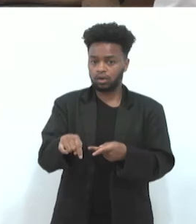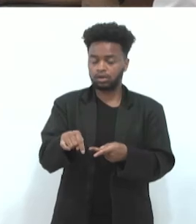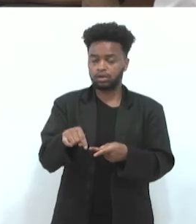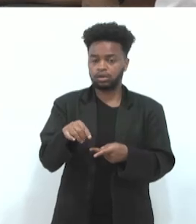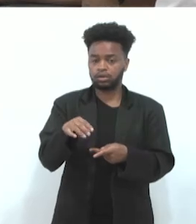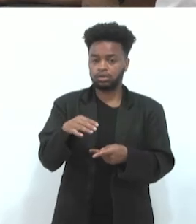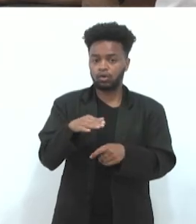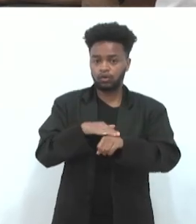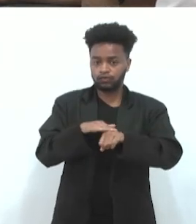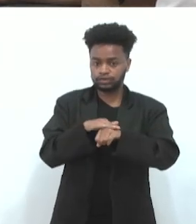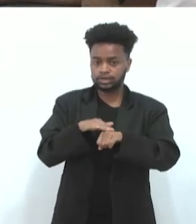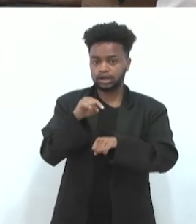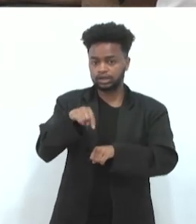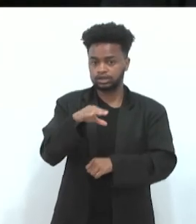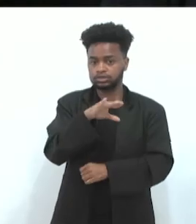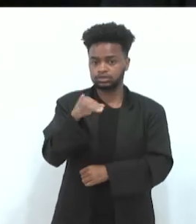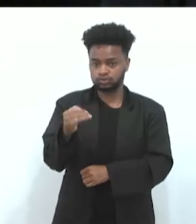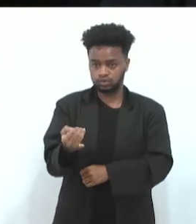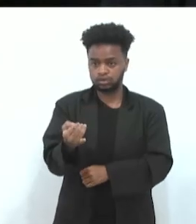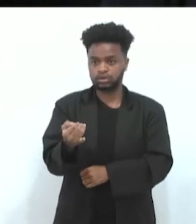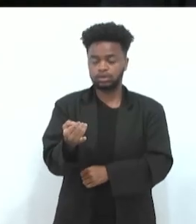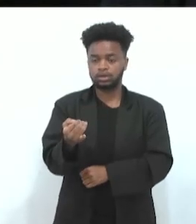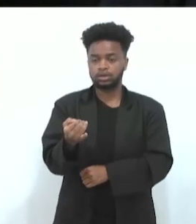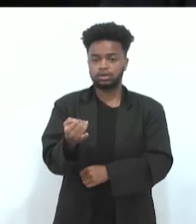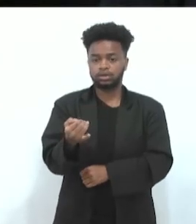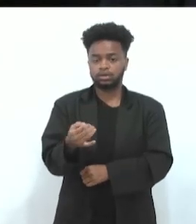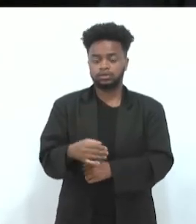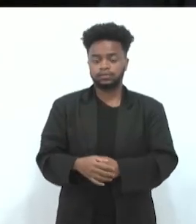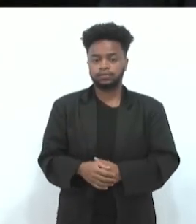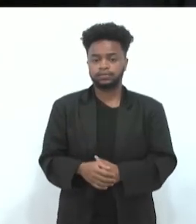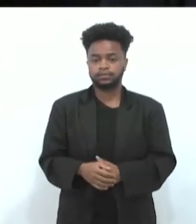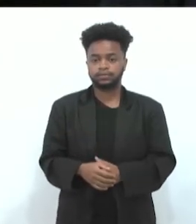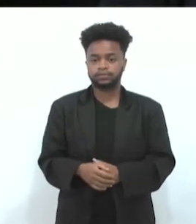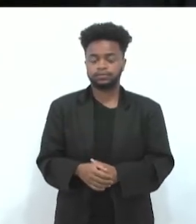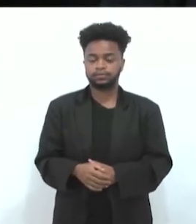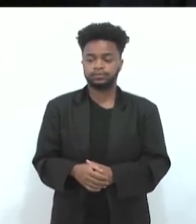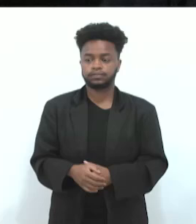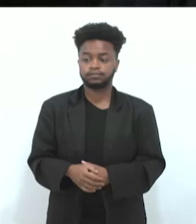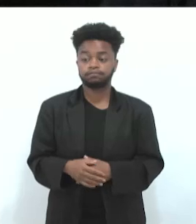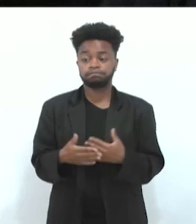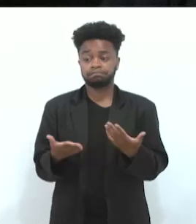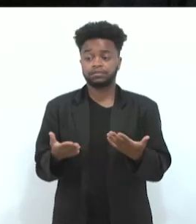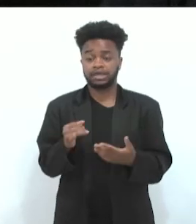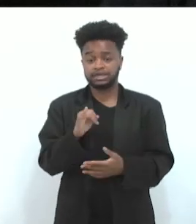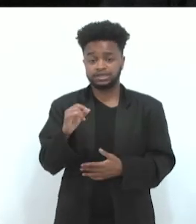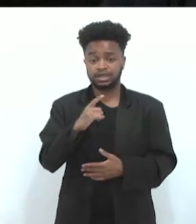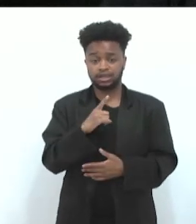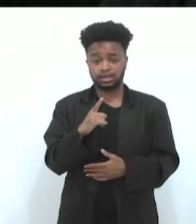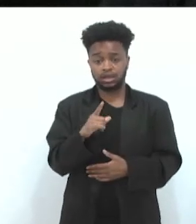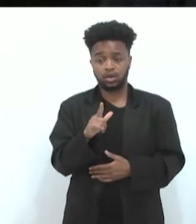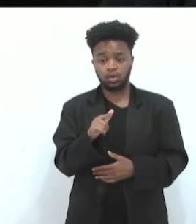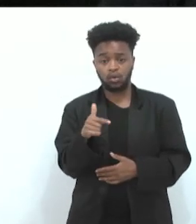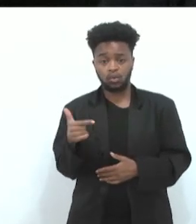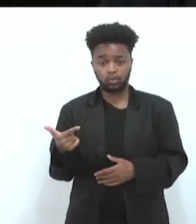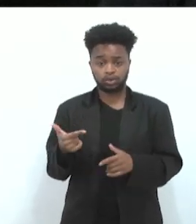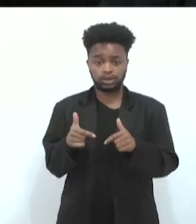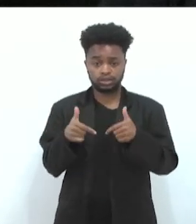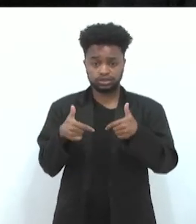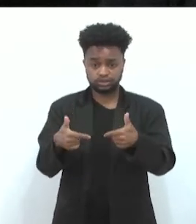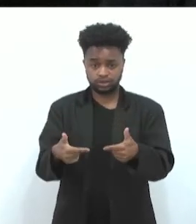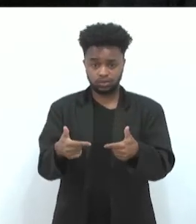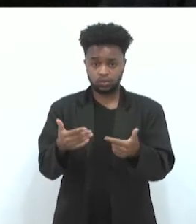CCJ. Vim conversar aqui com a gente e definitivamente, se tiver outro ato enquanto a gente estiver aqui